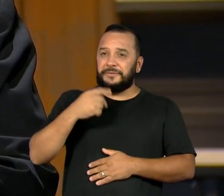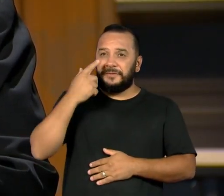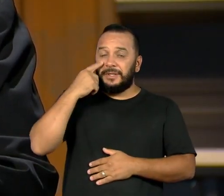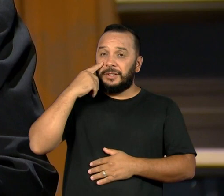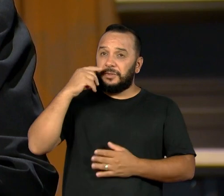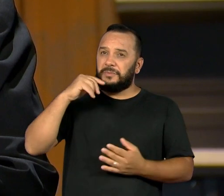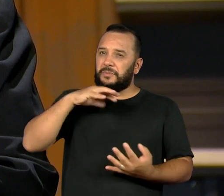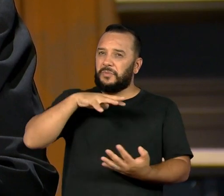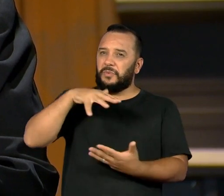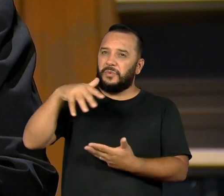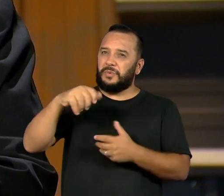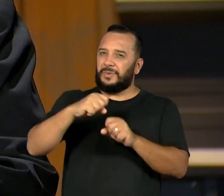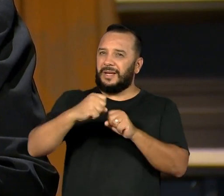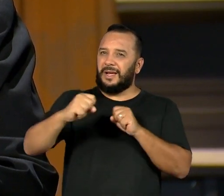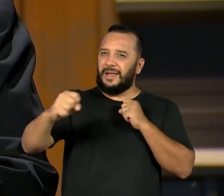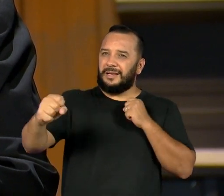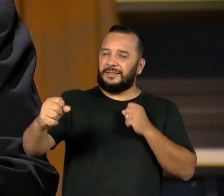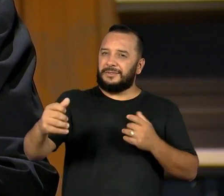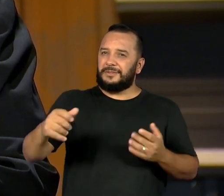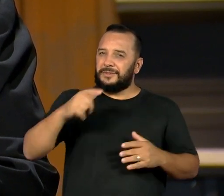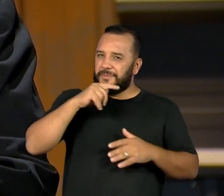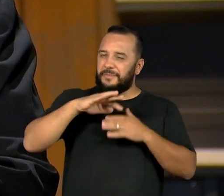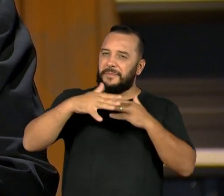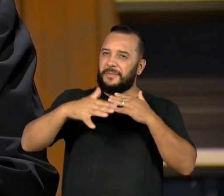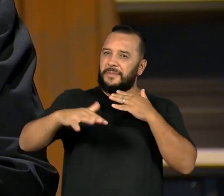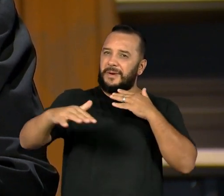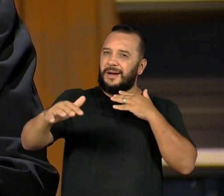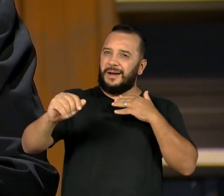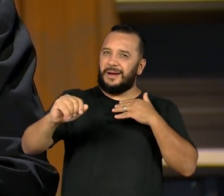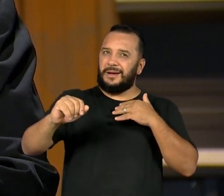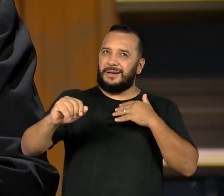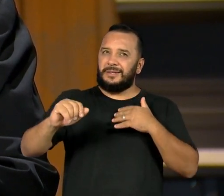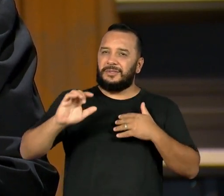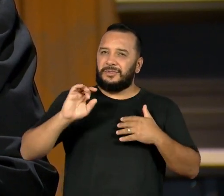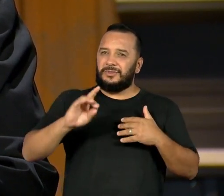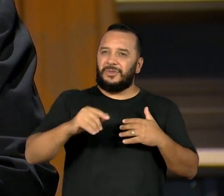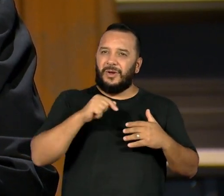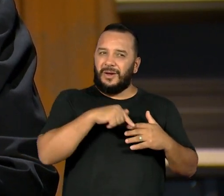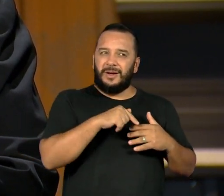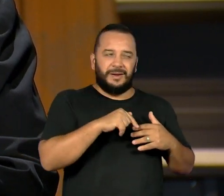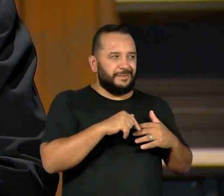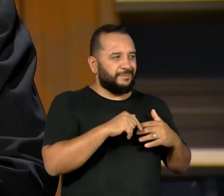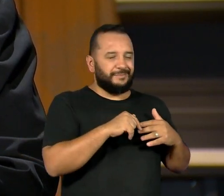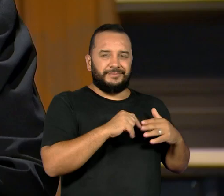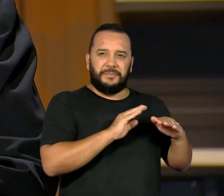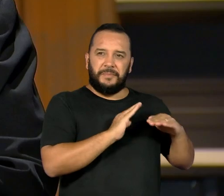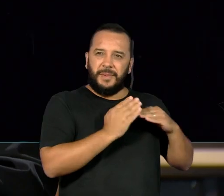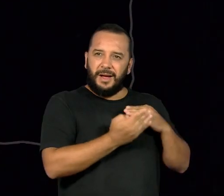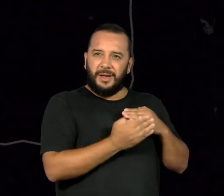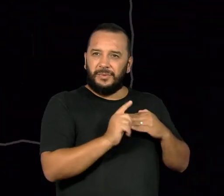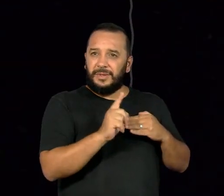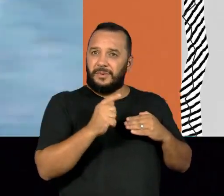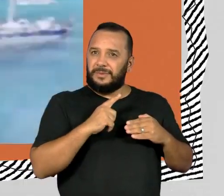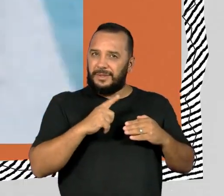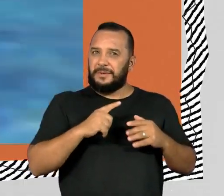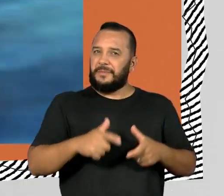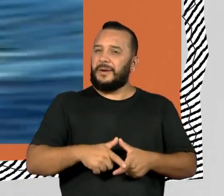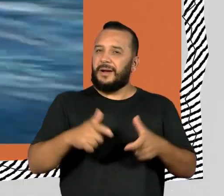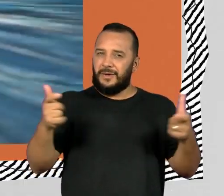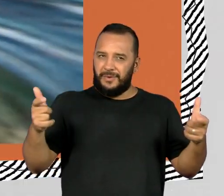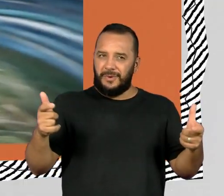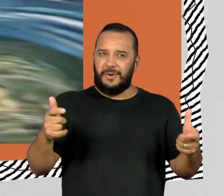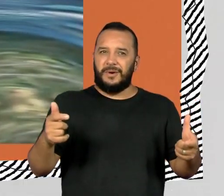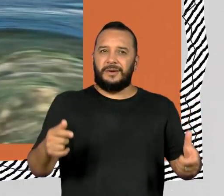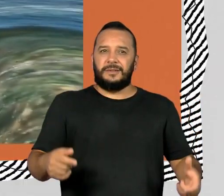né? De que a gente não está só no bairro e tem uma coisa maior.